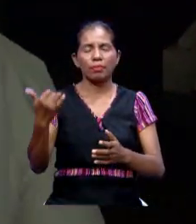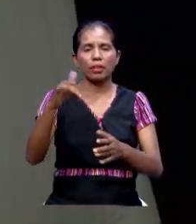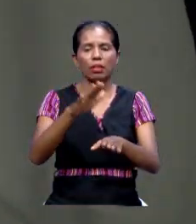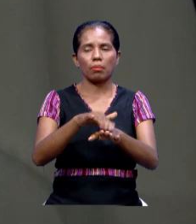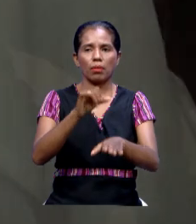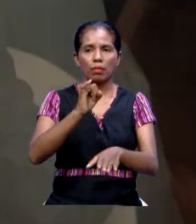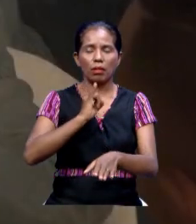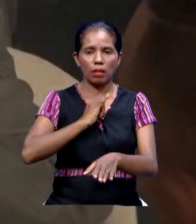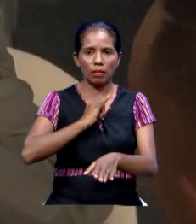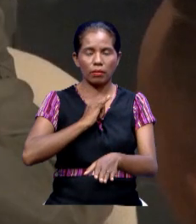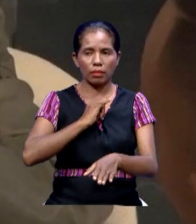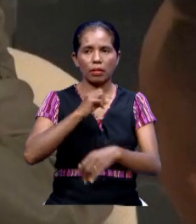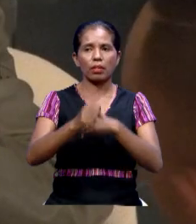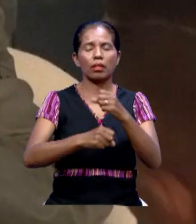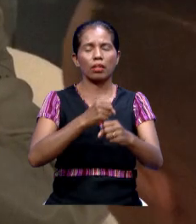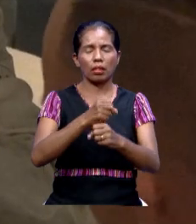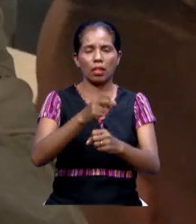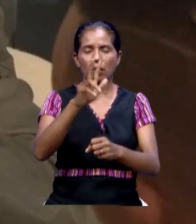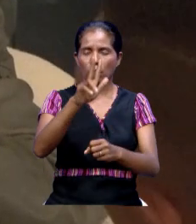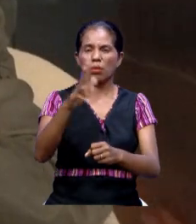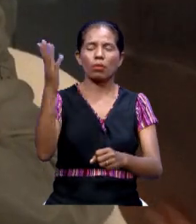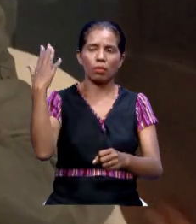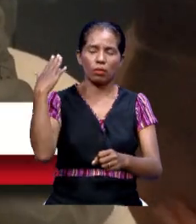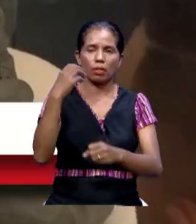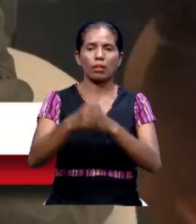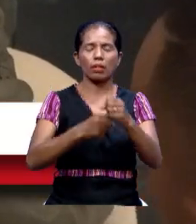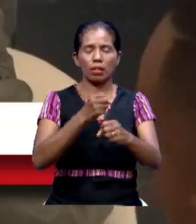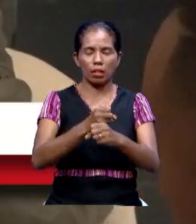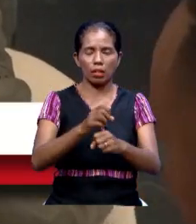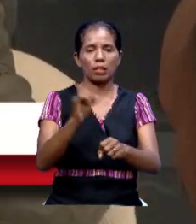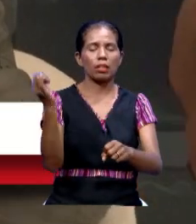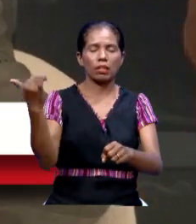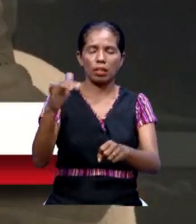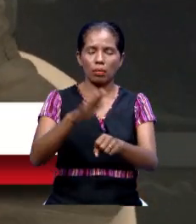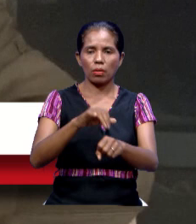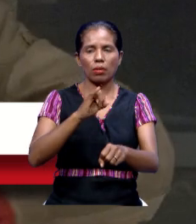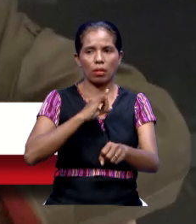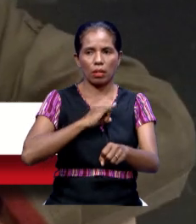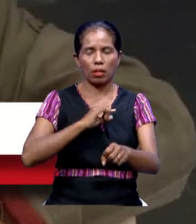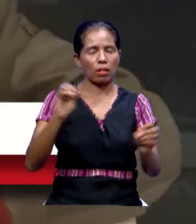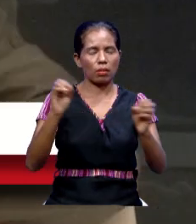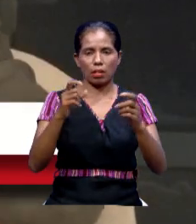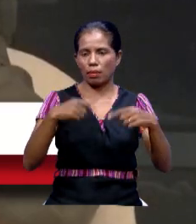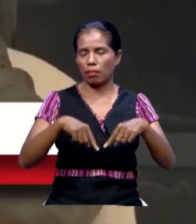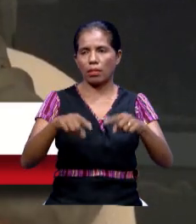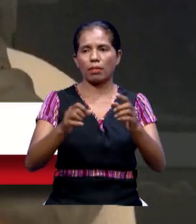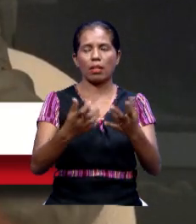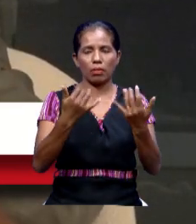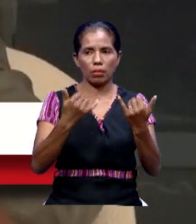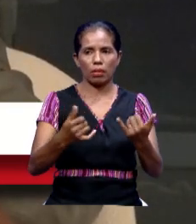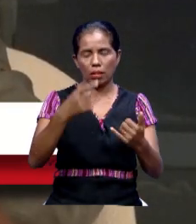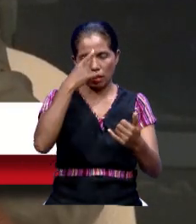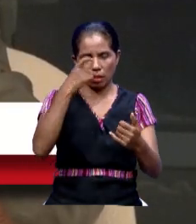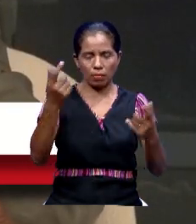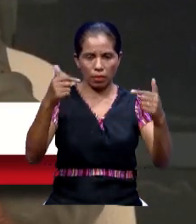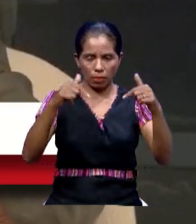o Tino todo lhe bate, cada Tino sira convida, cada Tino convida, ou nunca vai. Agora, tamba mais é